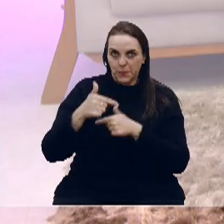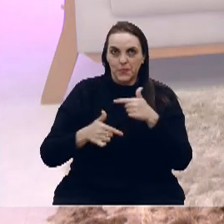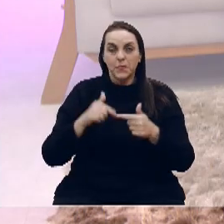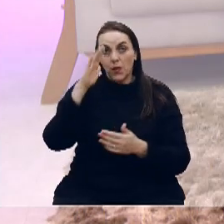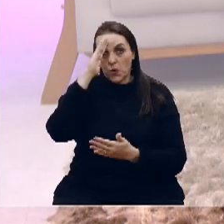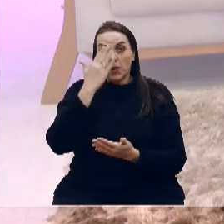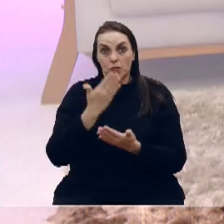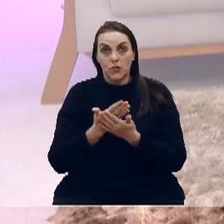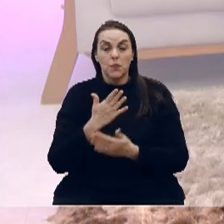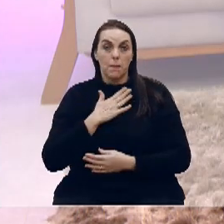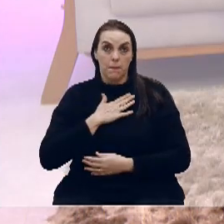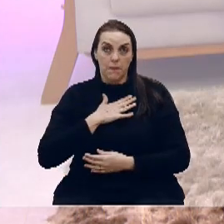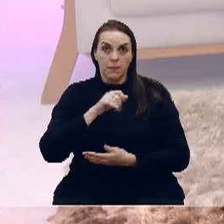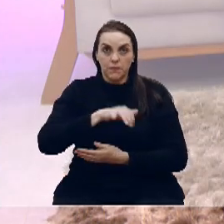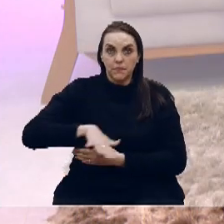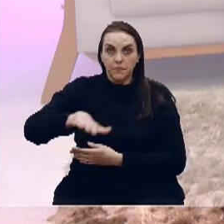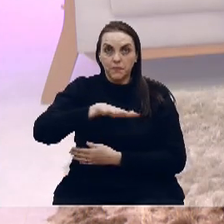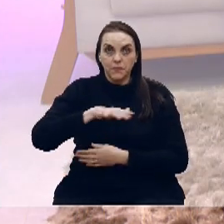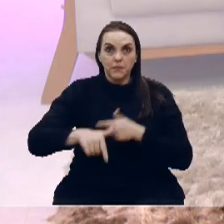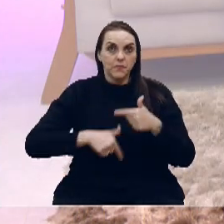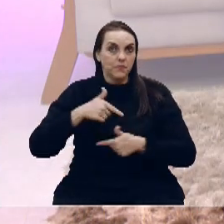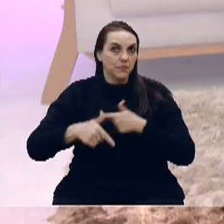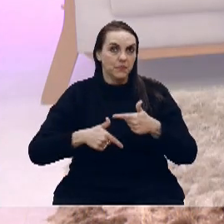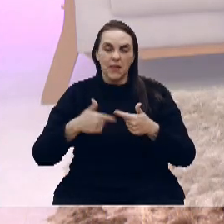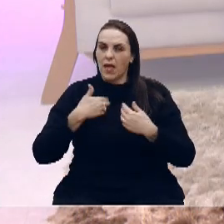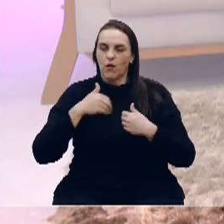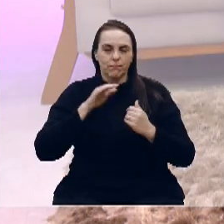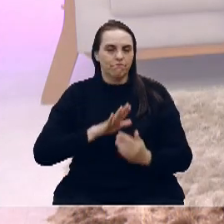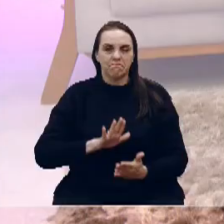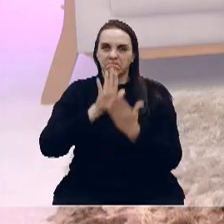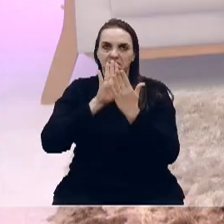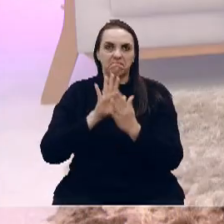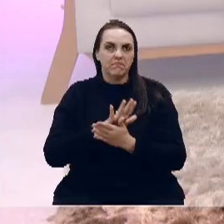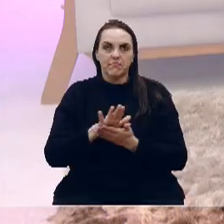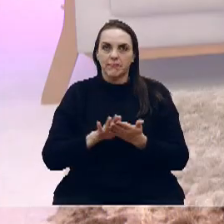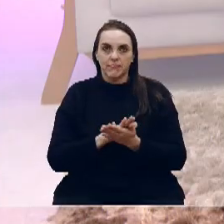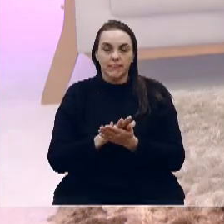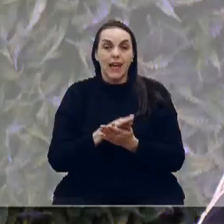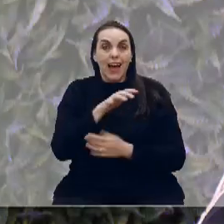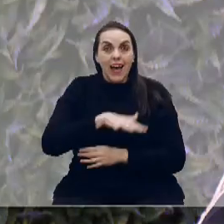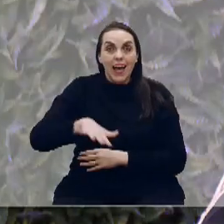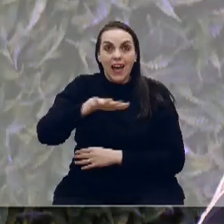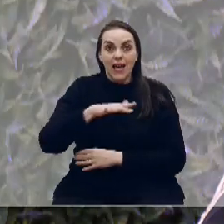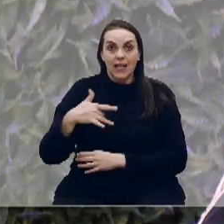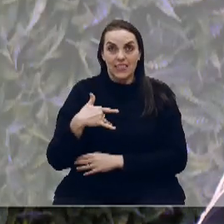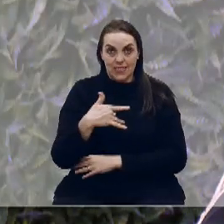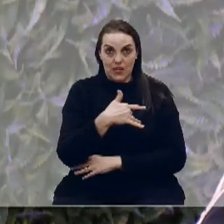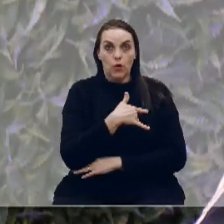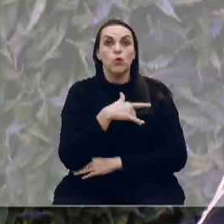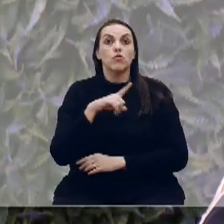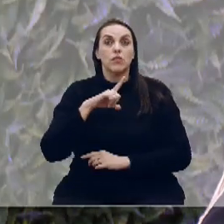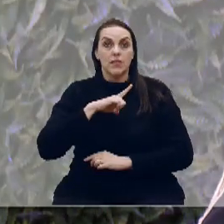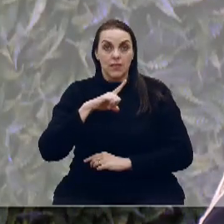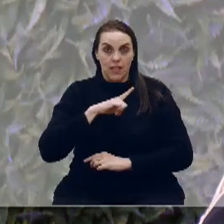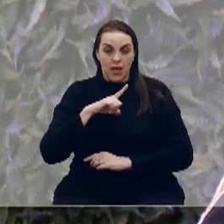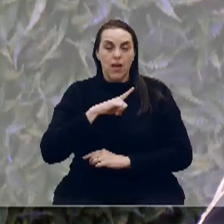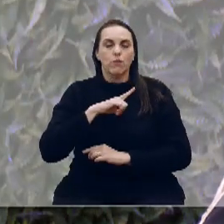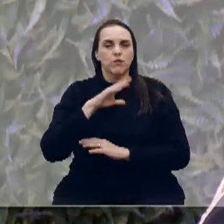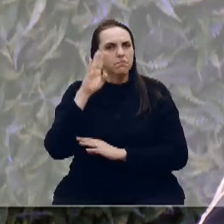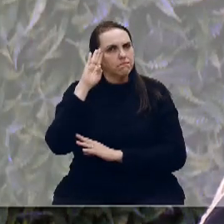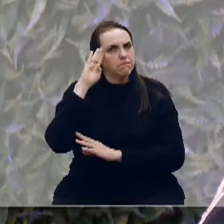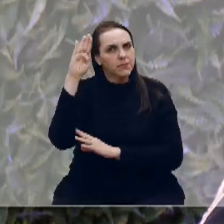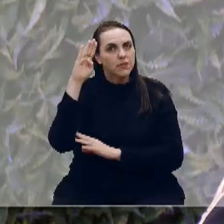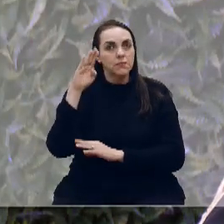meu ambiente de trabalho eu não cheguei a enfrentar isso. Porque dentro da área da saúde nós temos, então, uma preconização